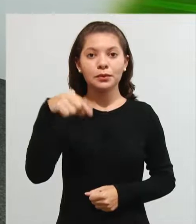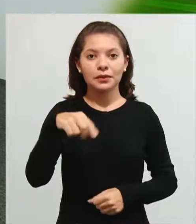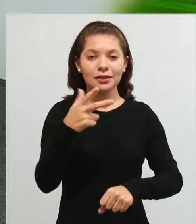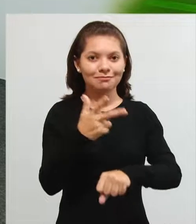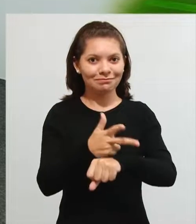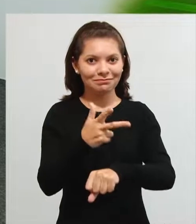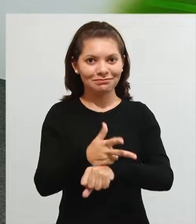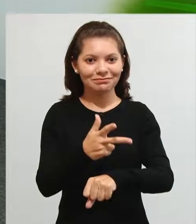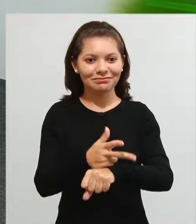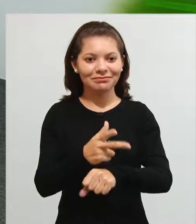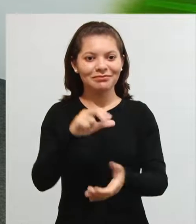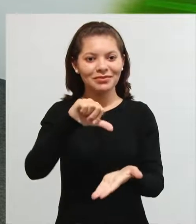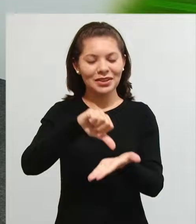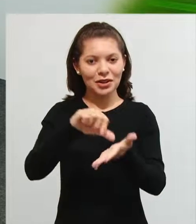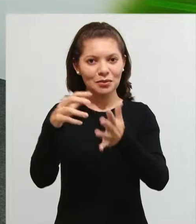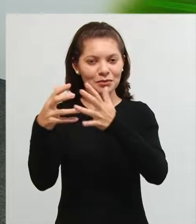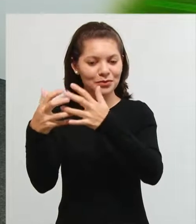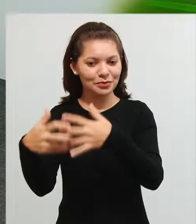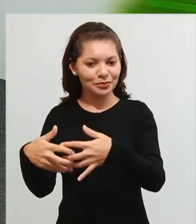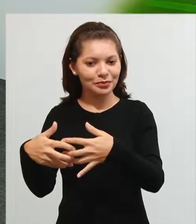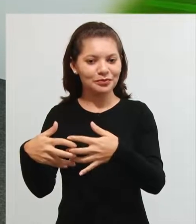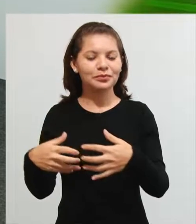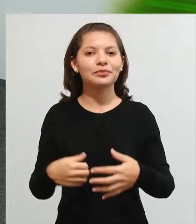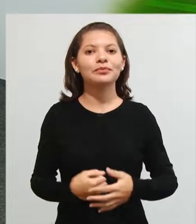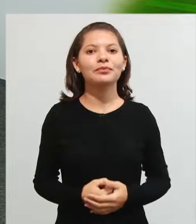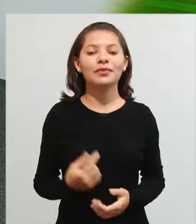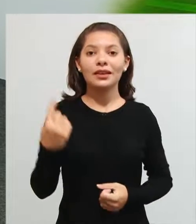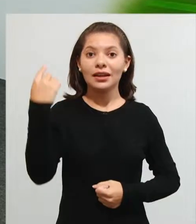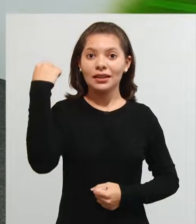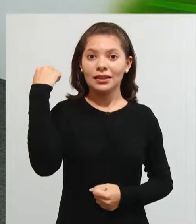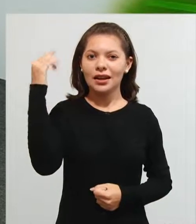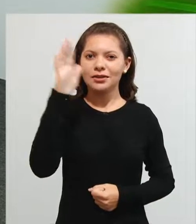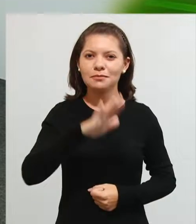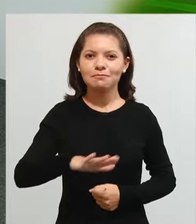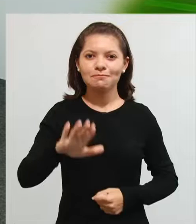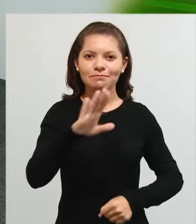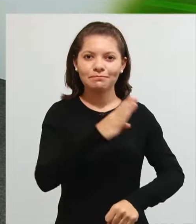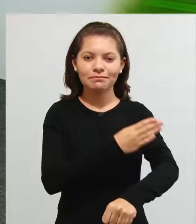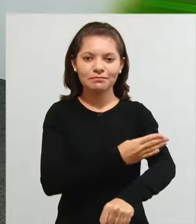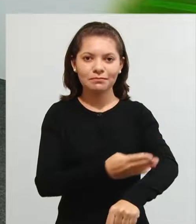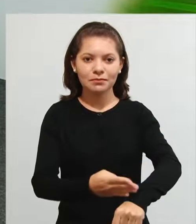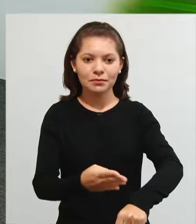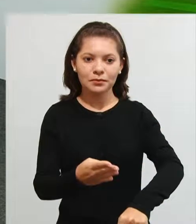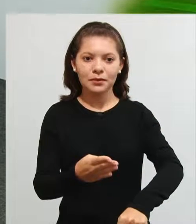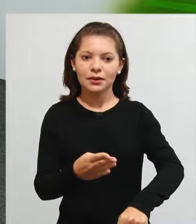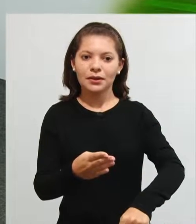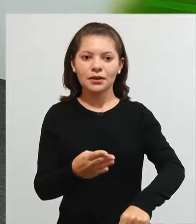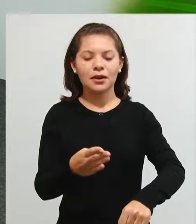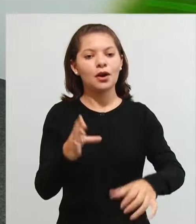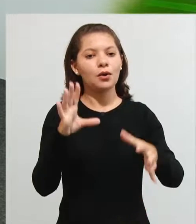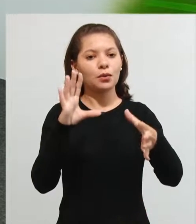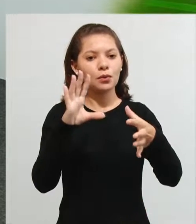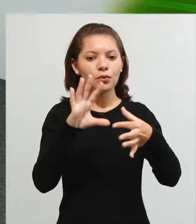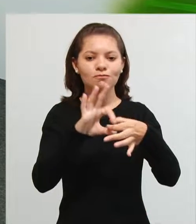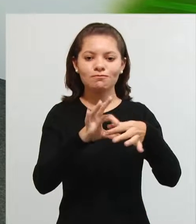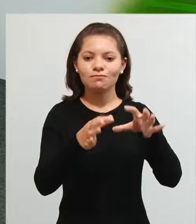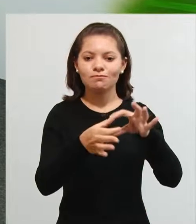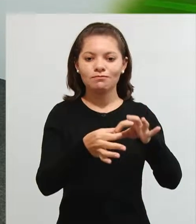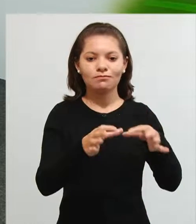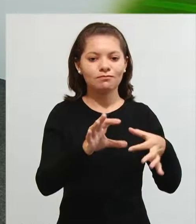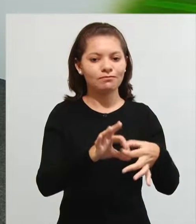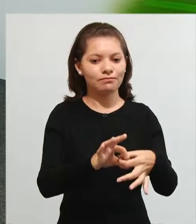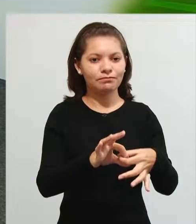de gravação do campus Porto Velho, Zona Norte. Atrás de mim tem uma parede branca com uma figura geométrica interligados